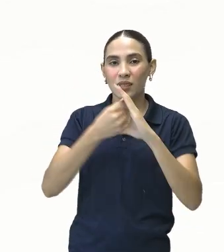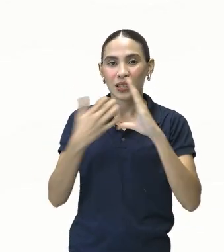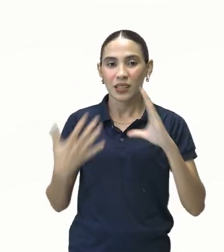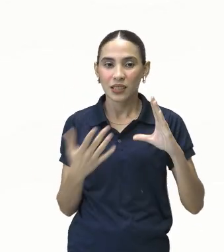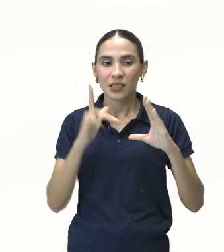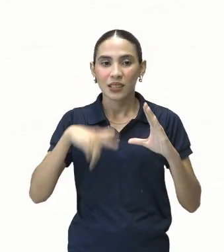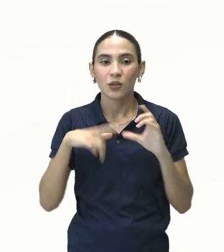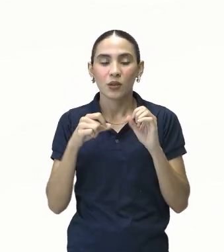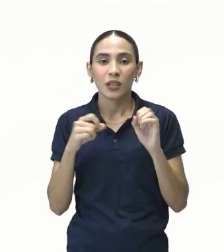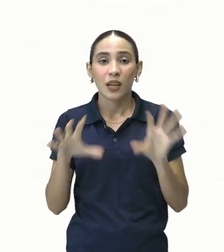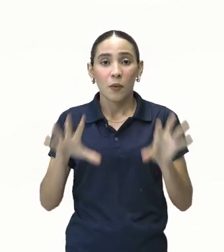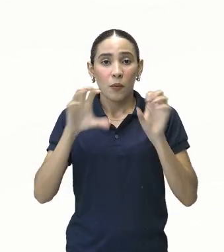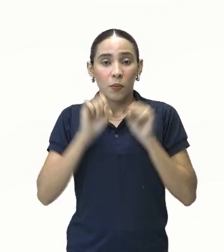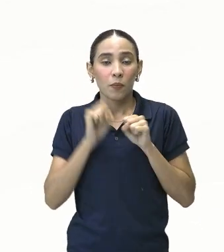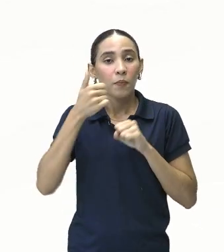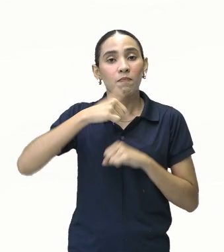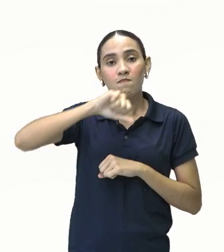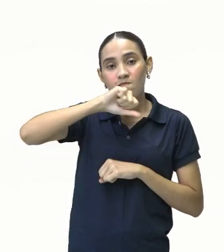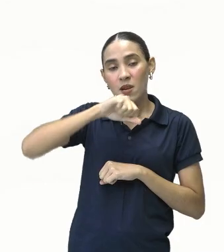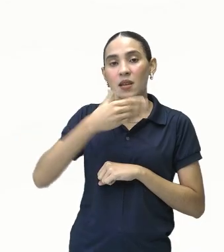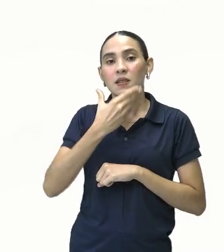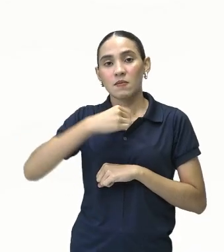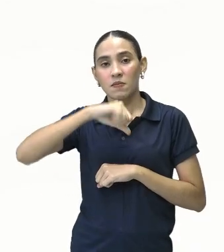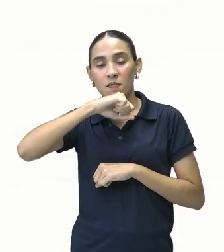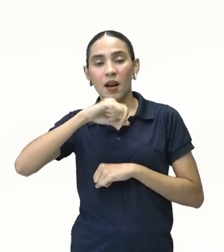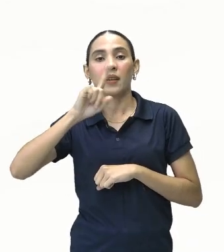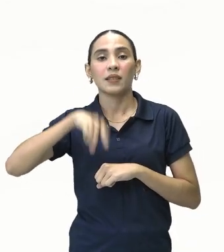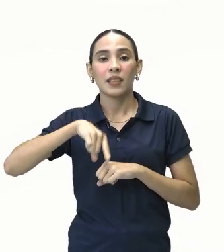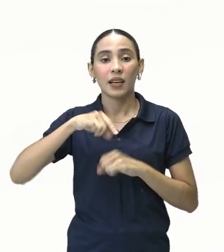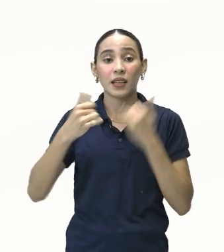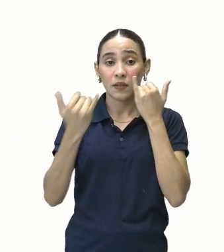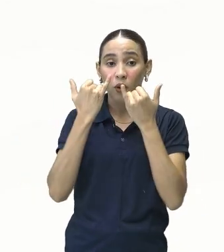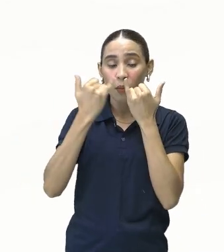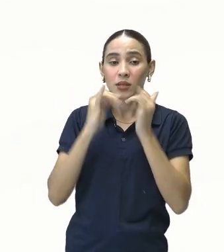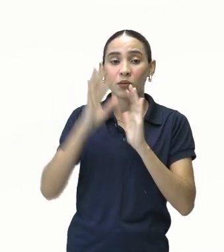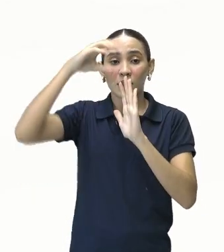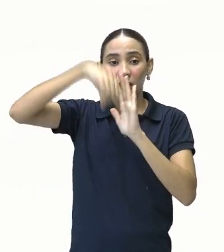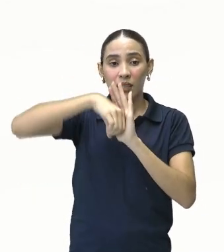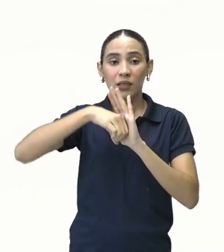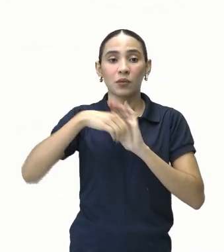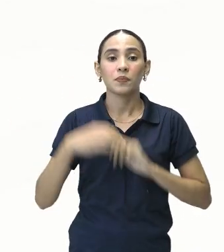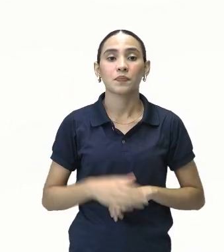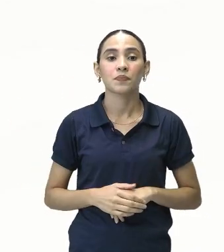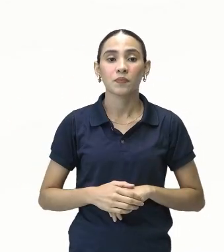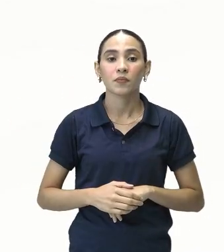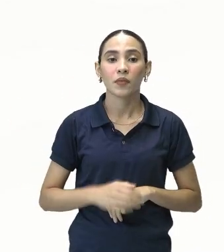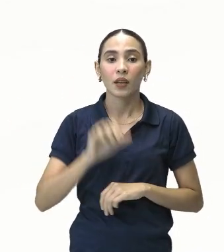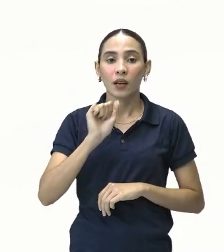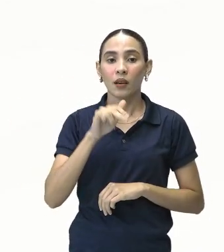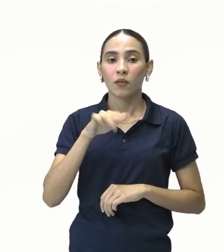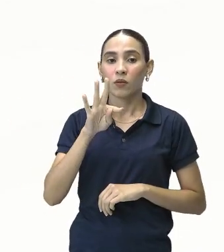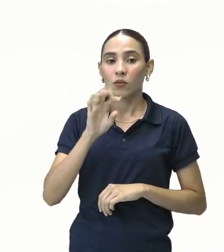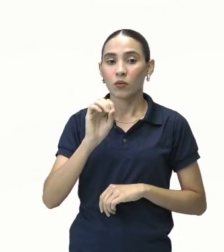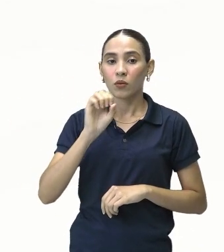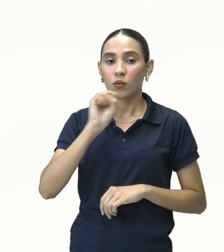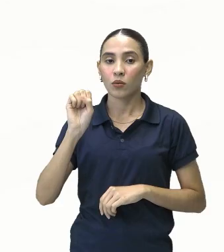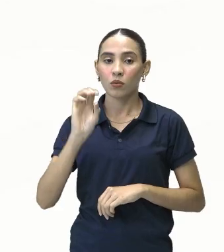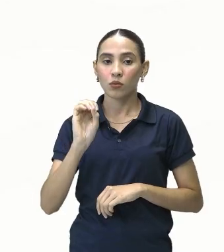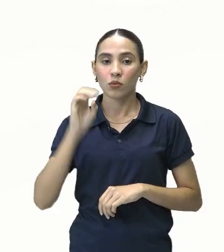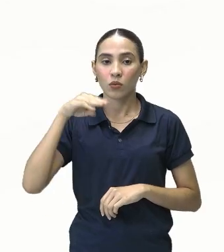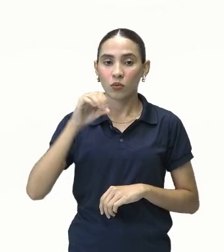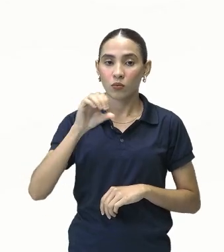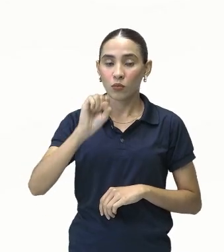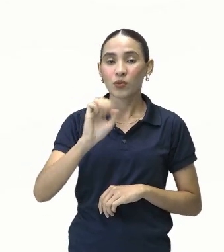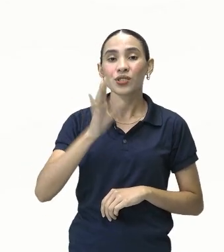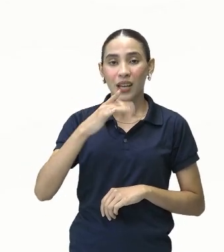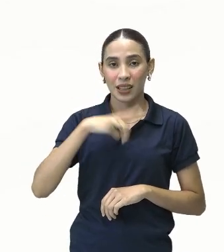que são herdadas do pai e da mãe, elas estão contidas na informação dos chamados autossomos. Já temos